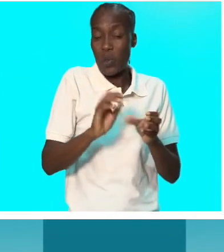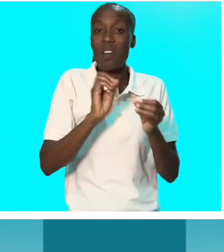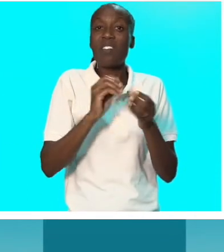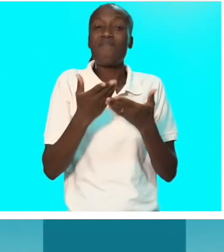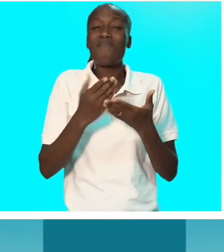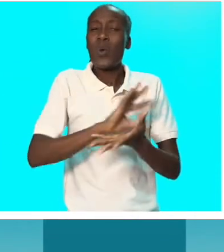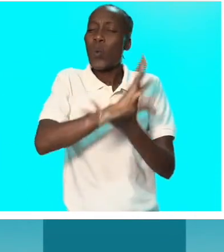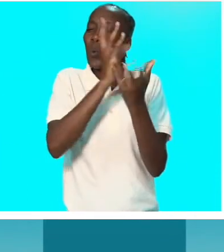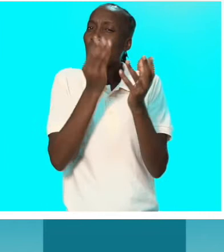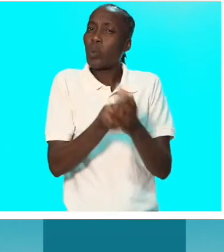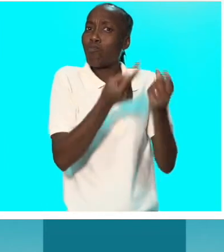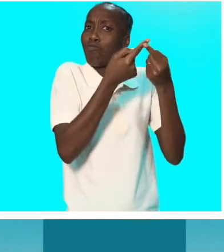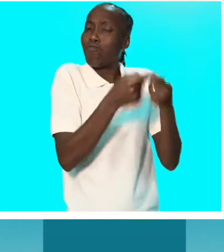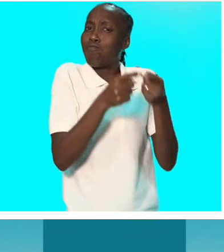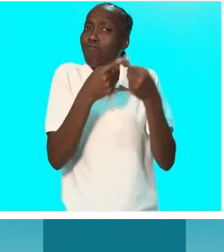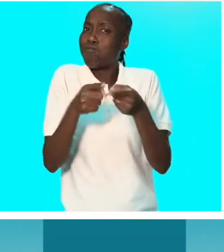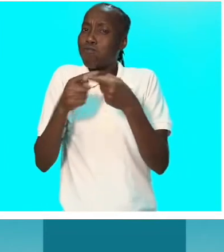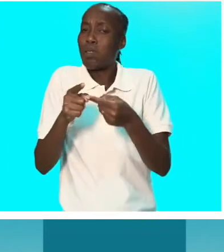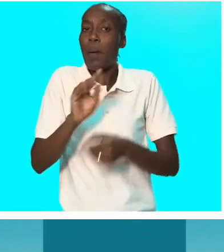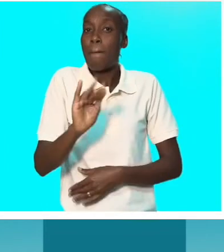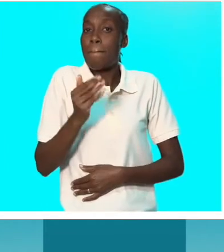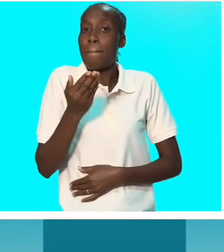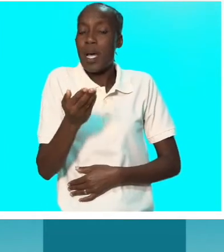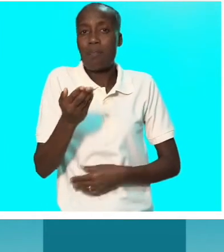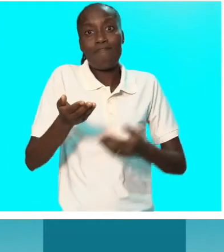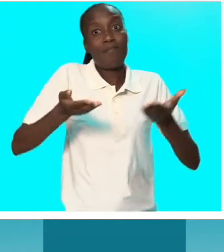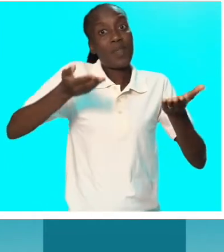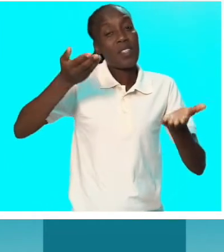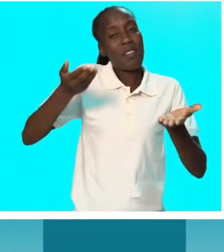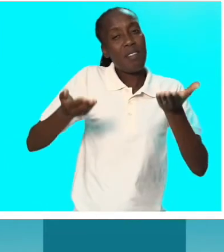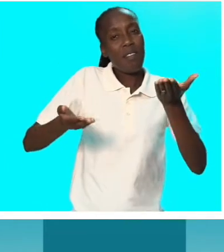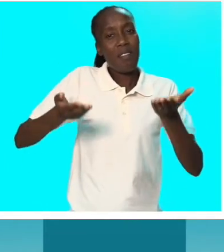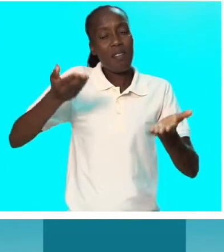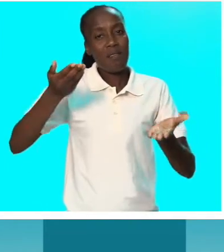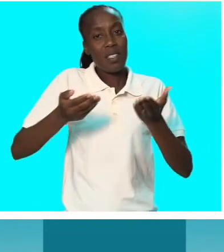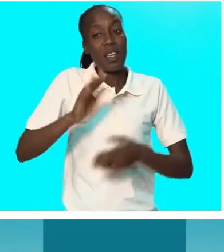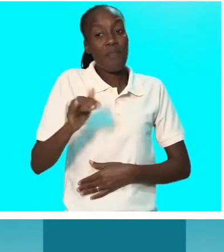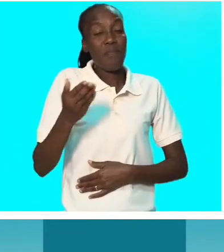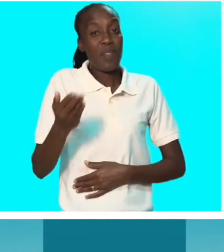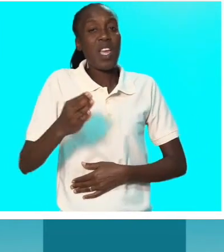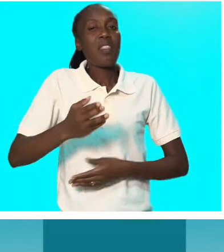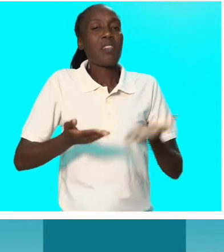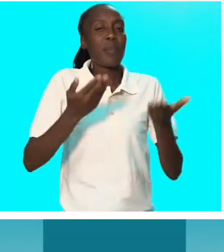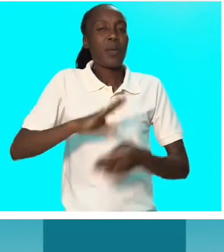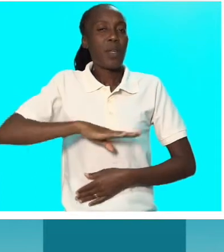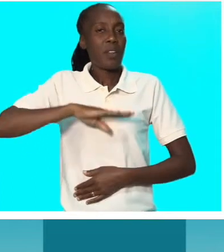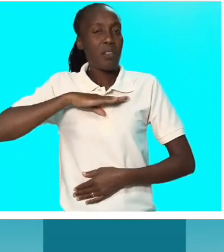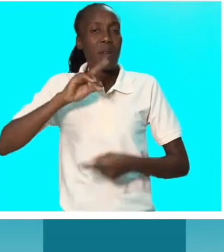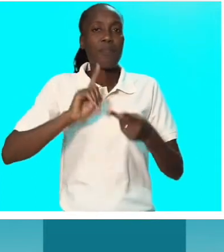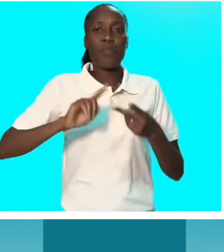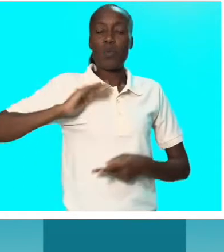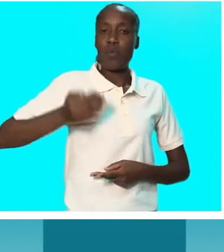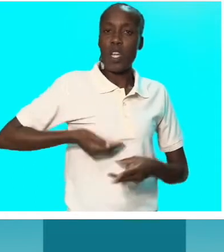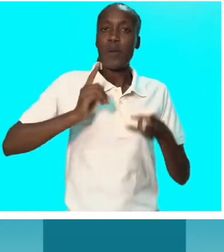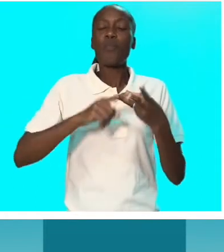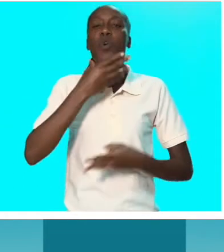inclua todos os nutrientes em quantidade e qualidade suficiente, balanceada e adequada, consoante a idade e